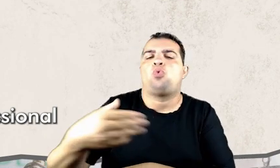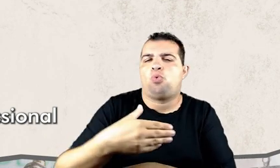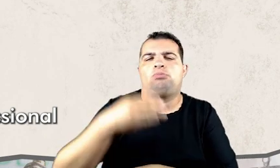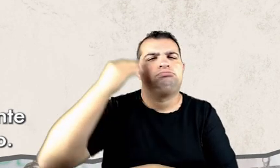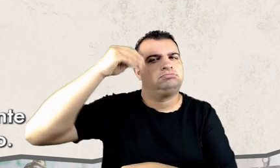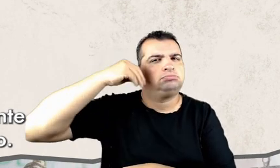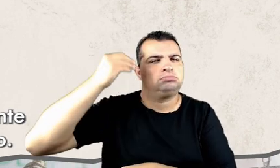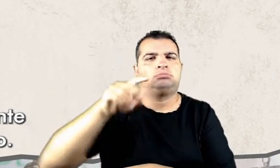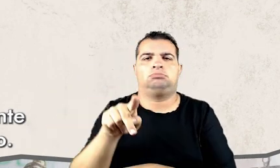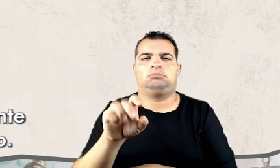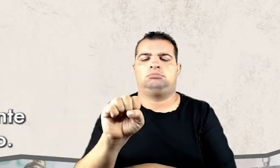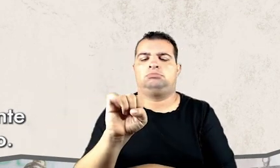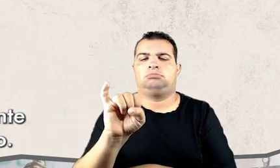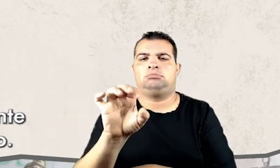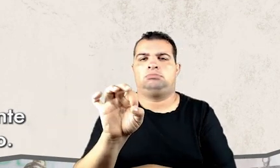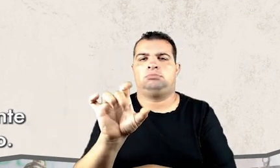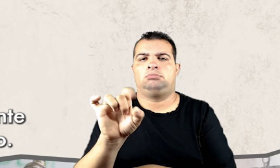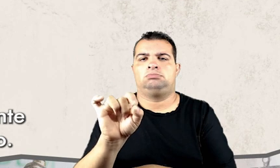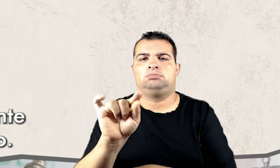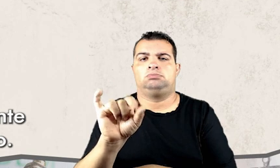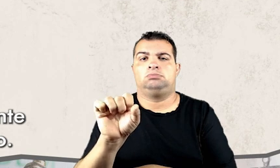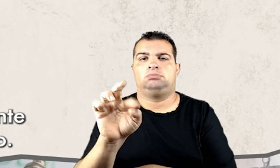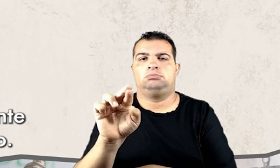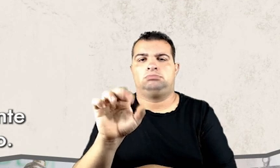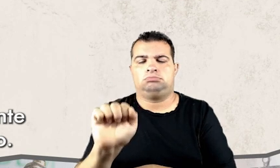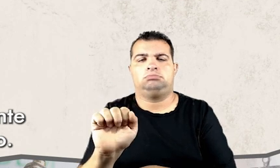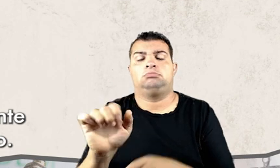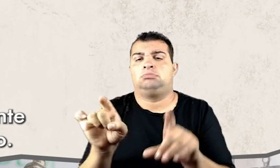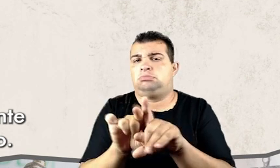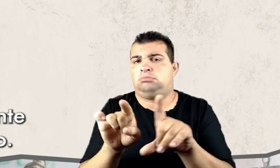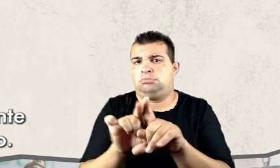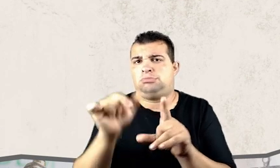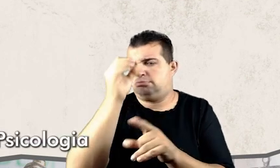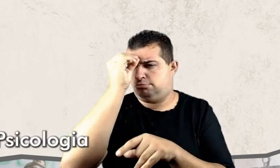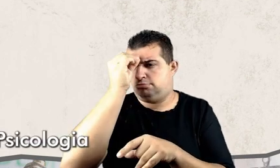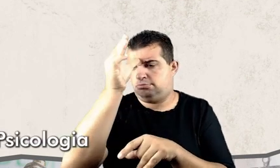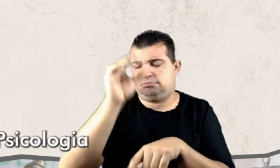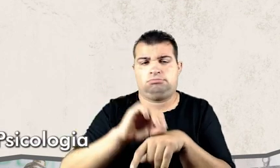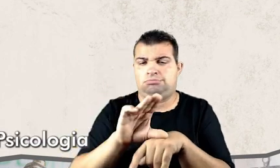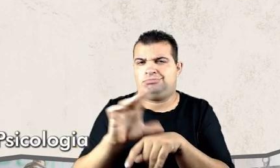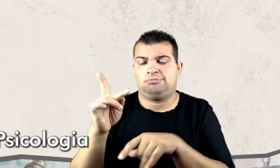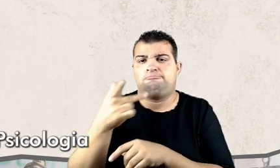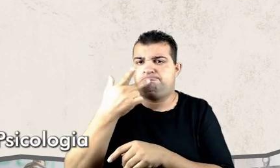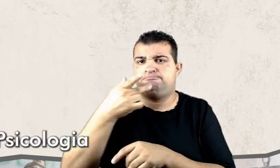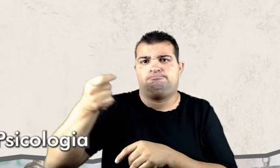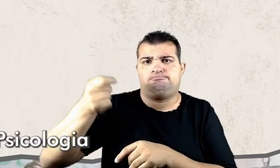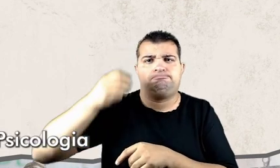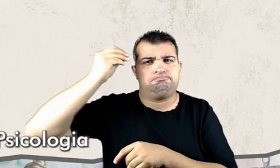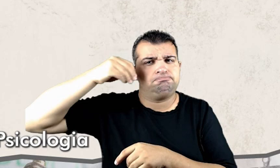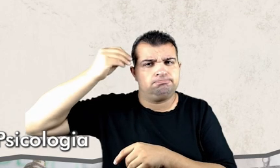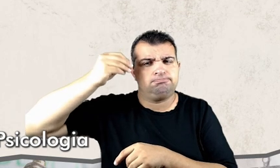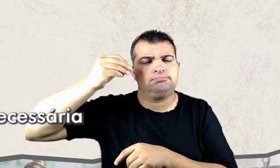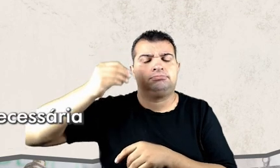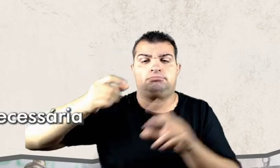chamado psicologista que se dedicará especificamente a essa área do conhecimento. Quer dizer, nesse momento não só ele afirma